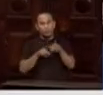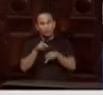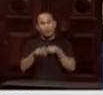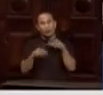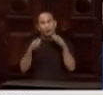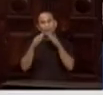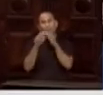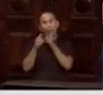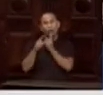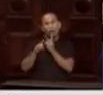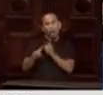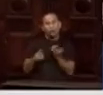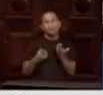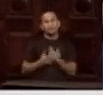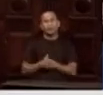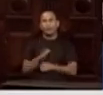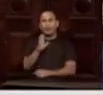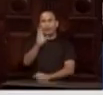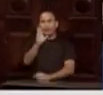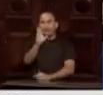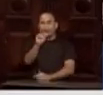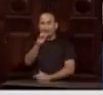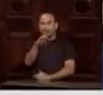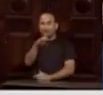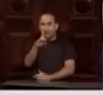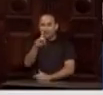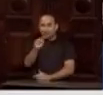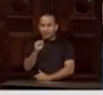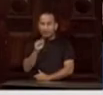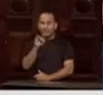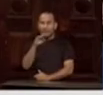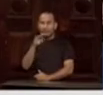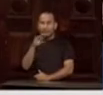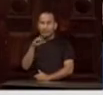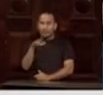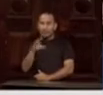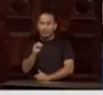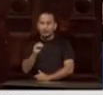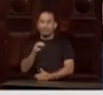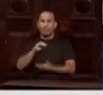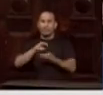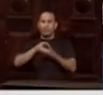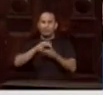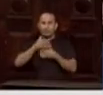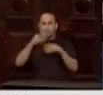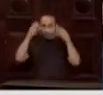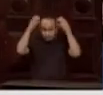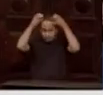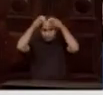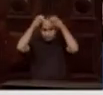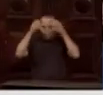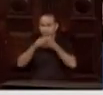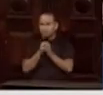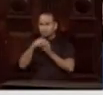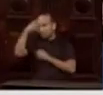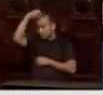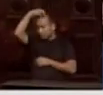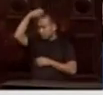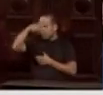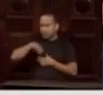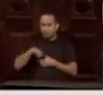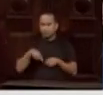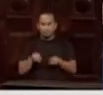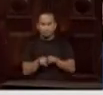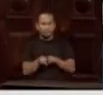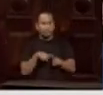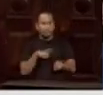mais longe, na Baixada Fluminense, Itaguaí, Angra dos Reis, Mangaratiba, iríamos tirar o direito dele, que